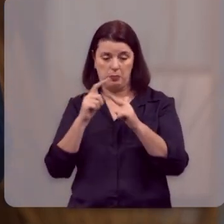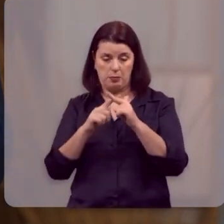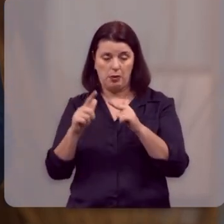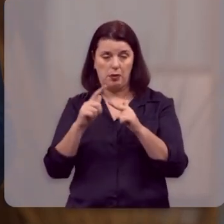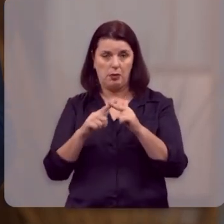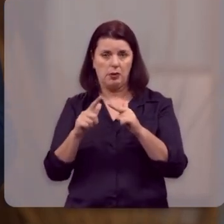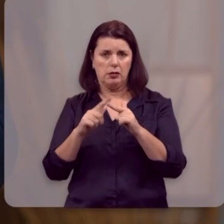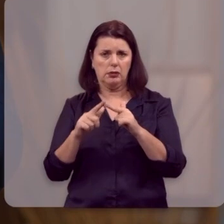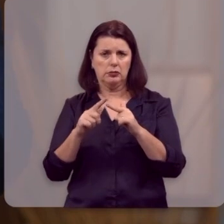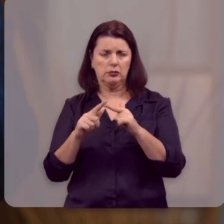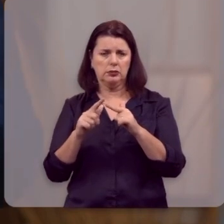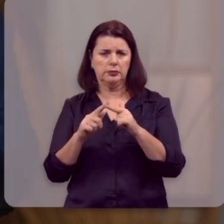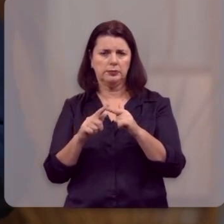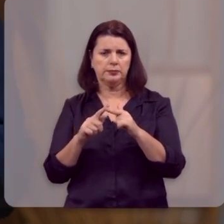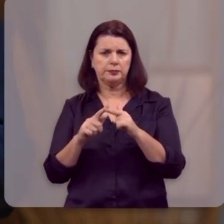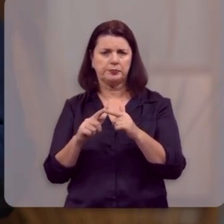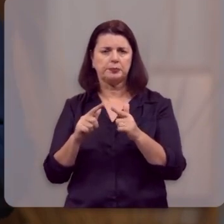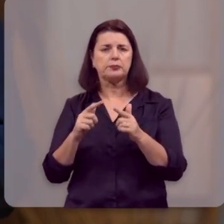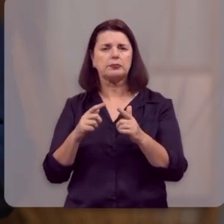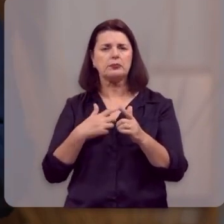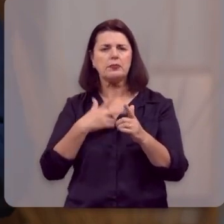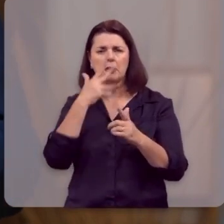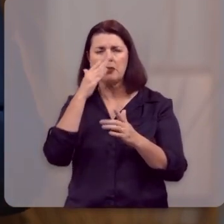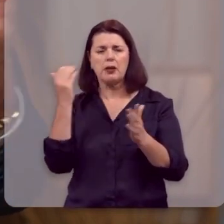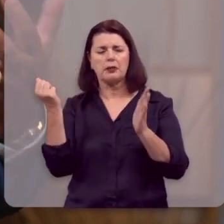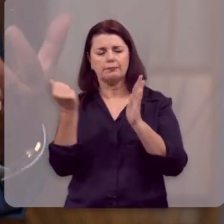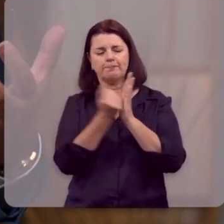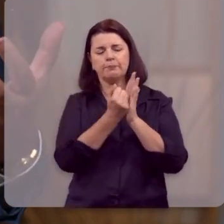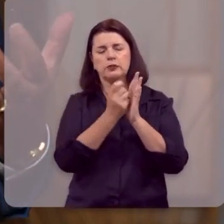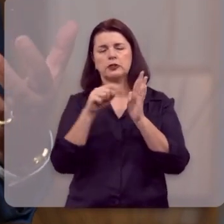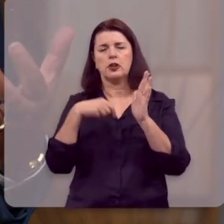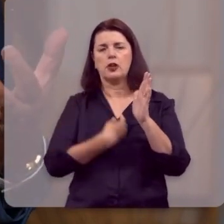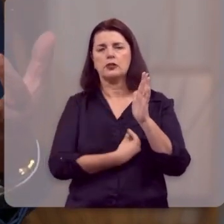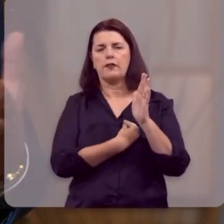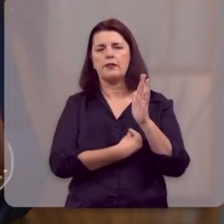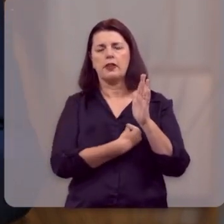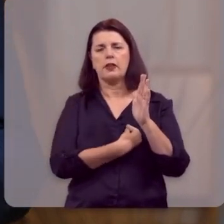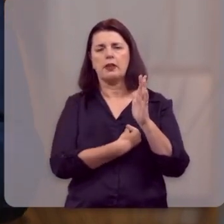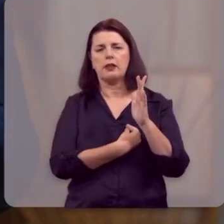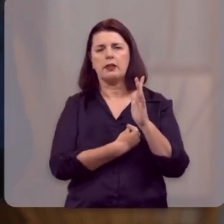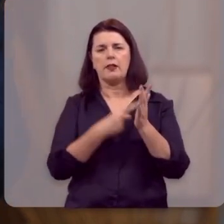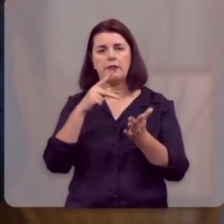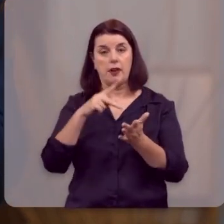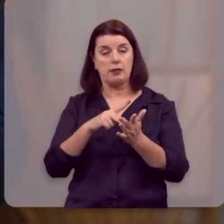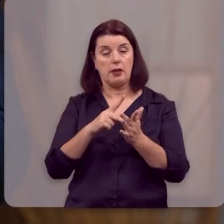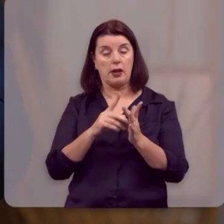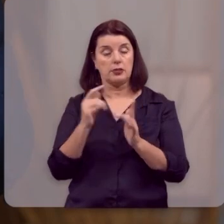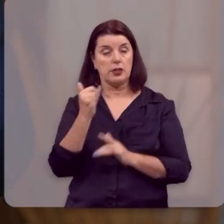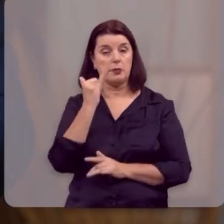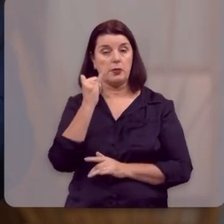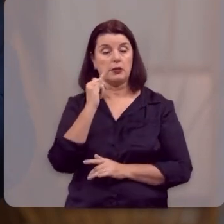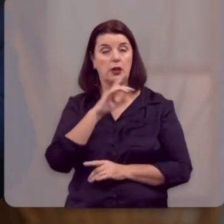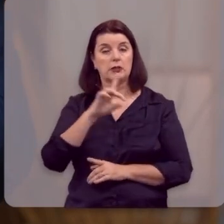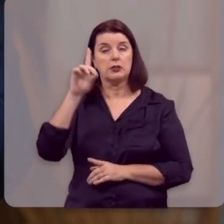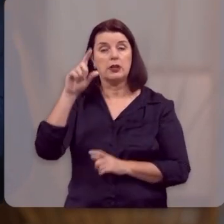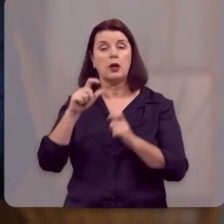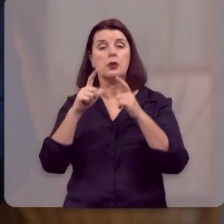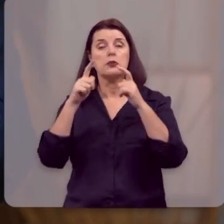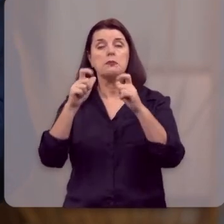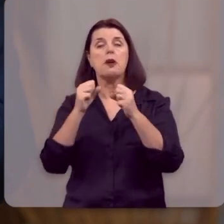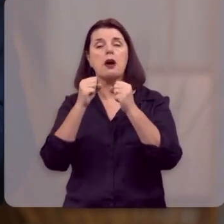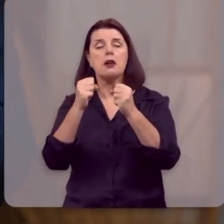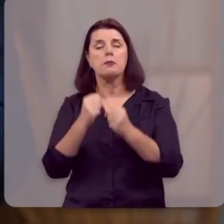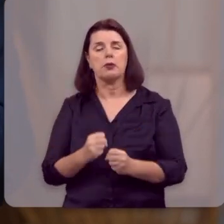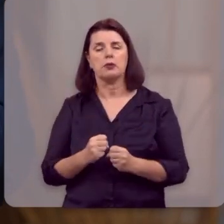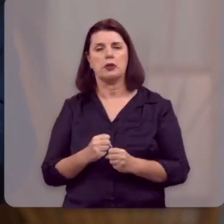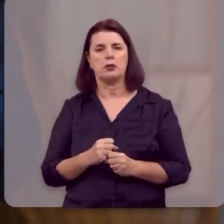tempestades gravam em nossa alma essas verdades preciosas de que o nosso Deus é o